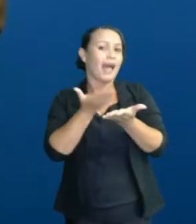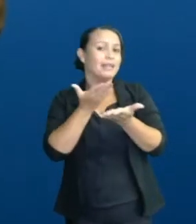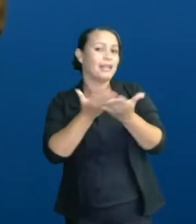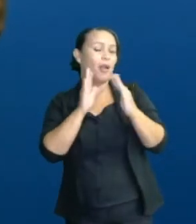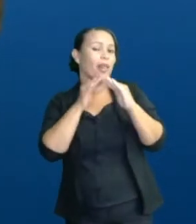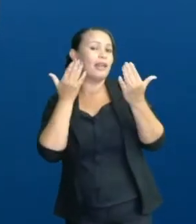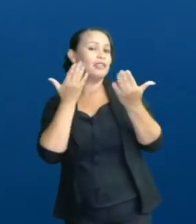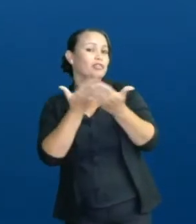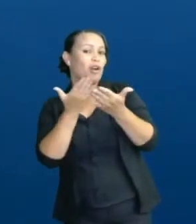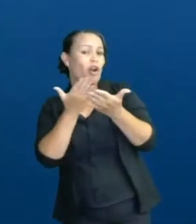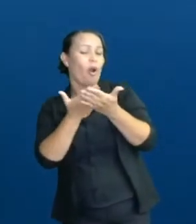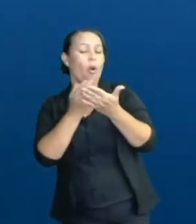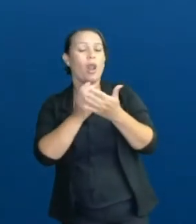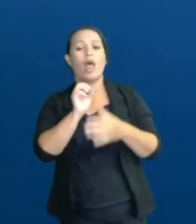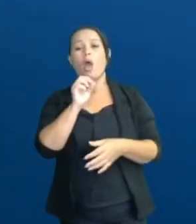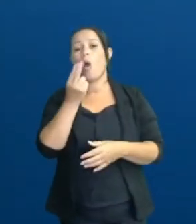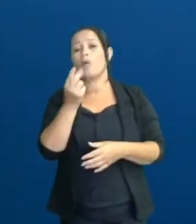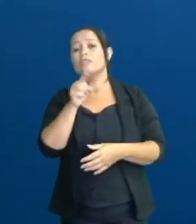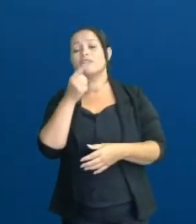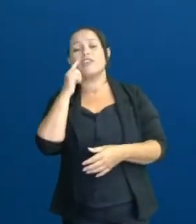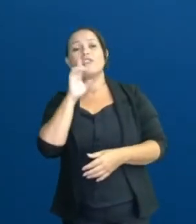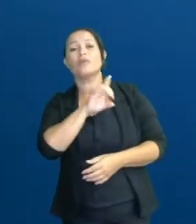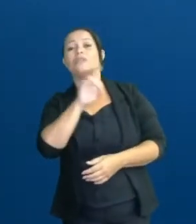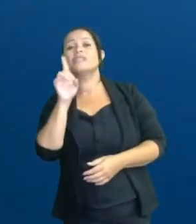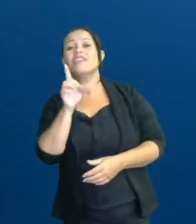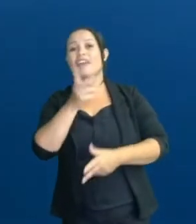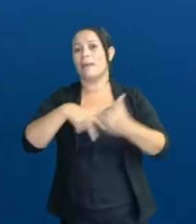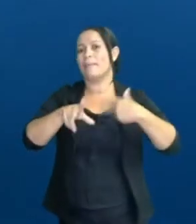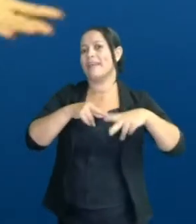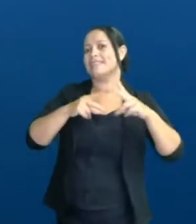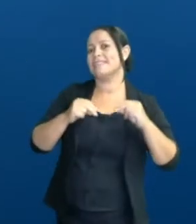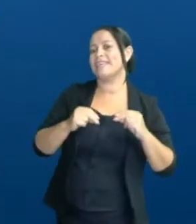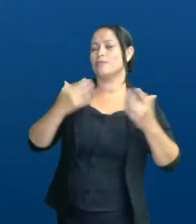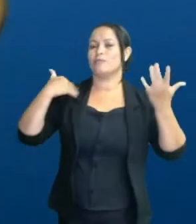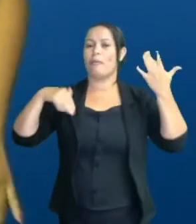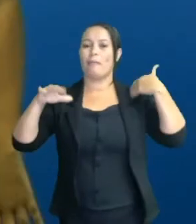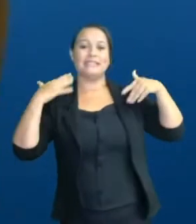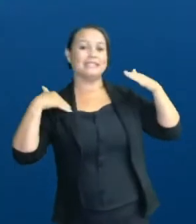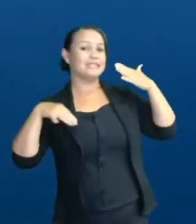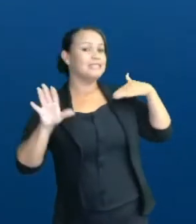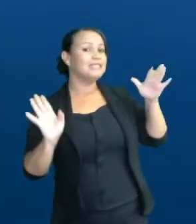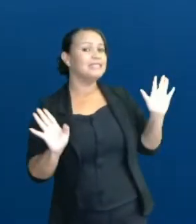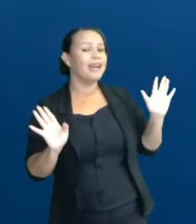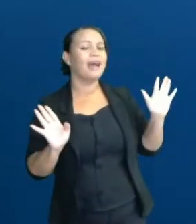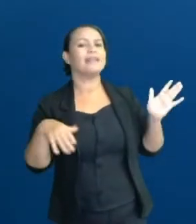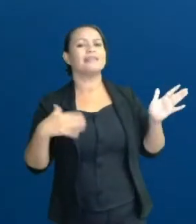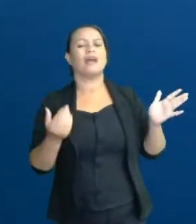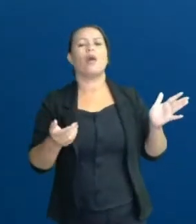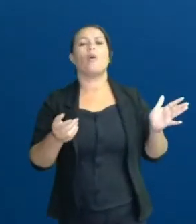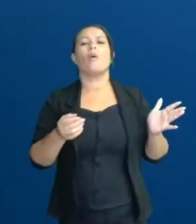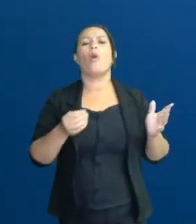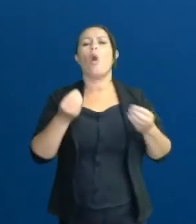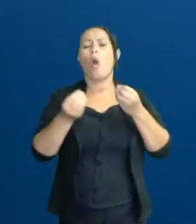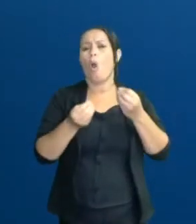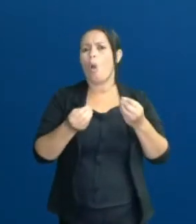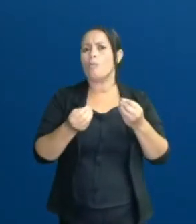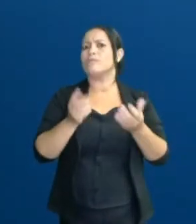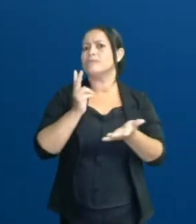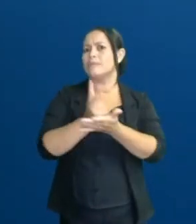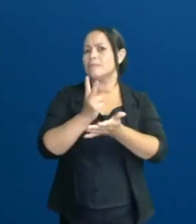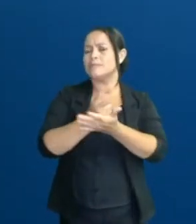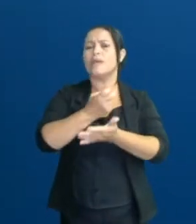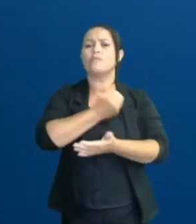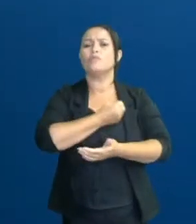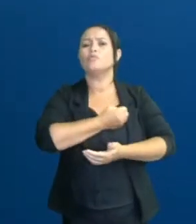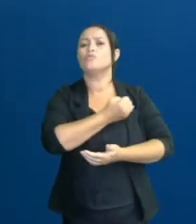da escola, ou então o dia que você vai ganhar um presente, que você vai passear. Então, essas unidades estão presentes no nosso